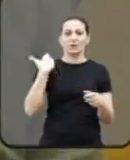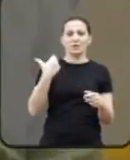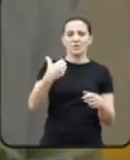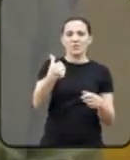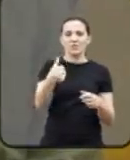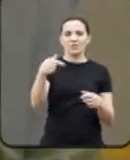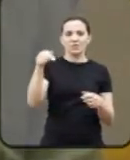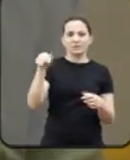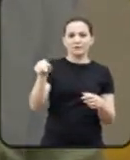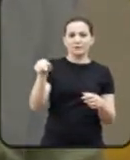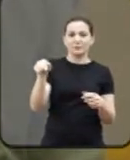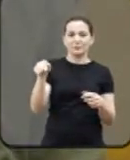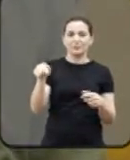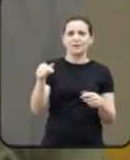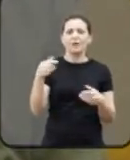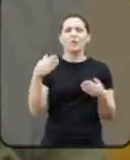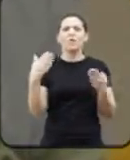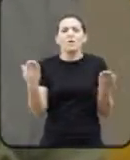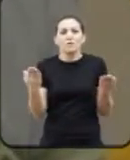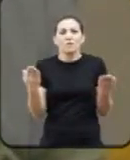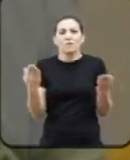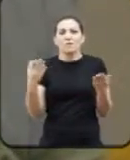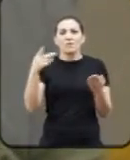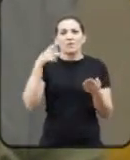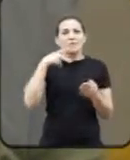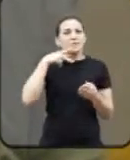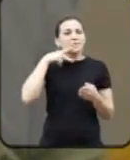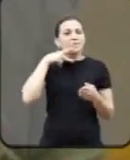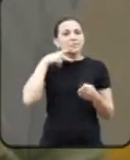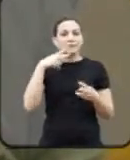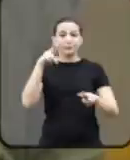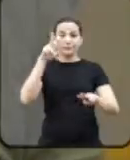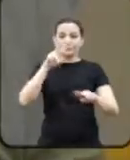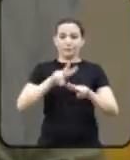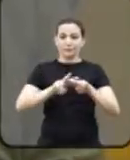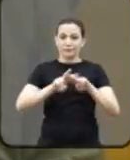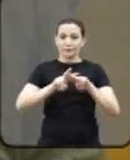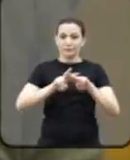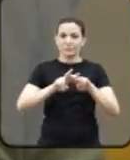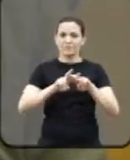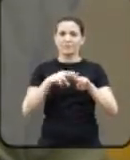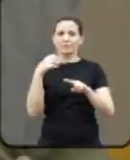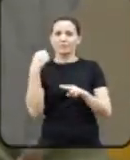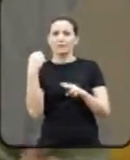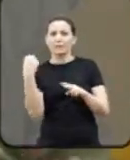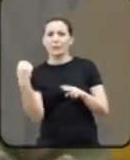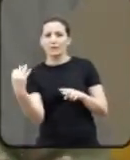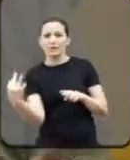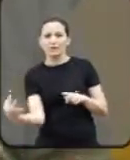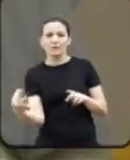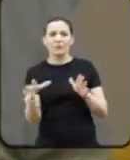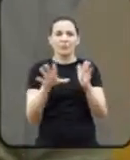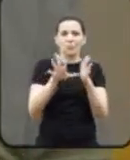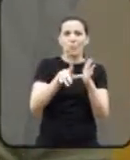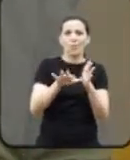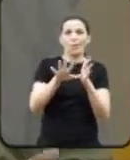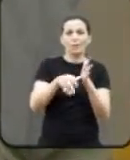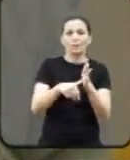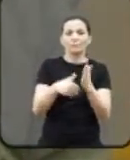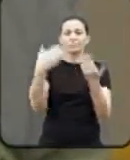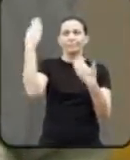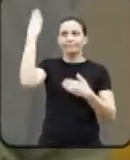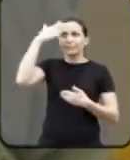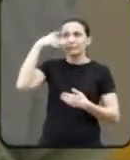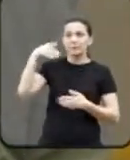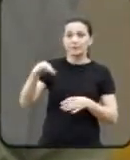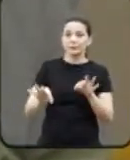vida, quando que um político foi preso nesse país, né? E quantas vezes foi pego roubando,